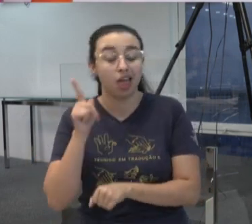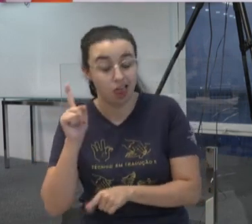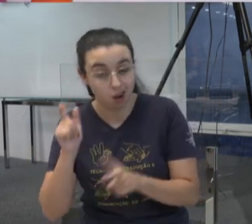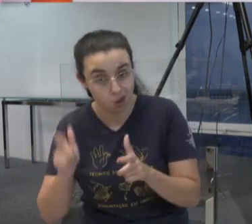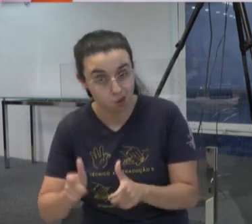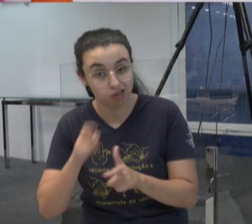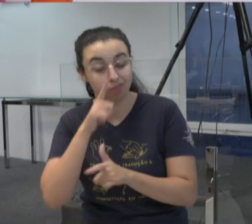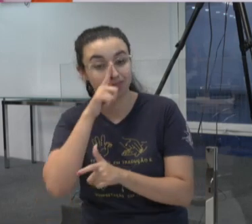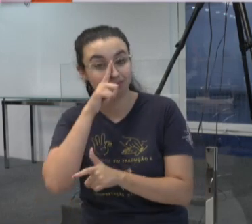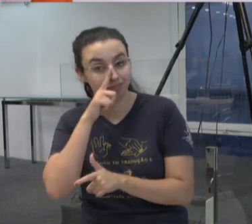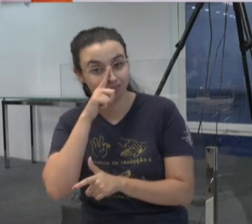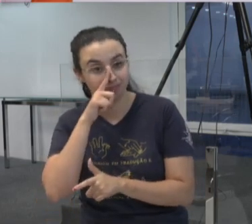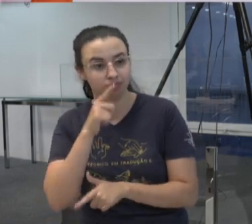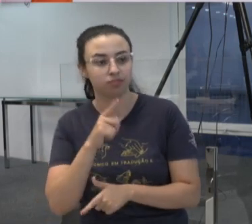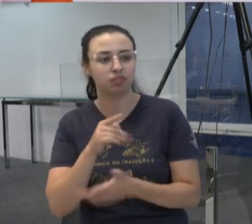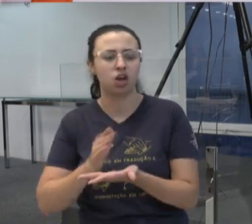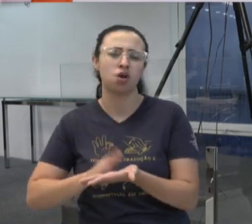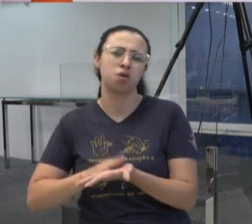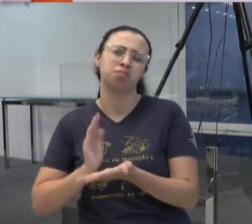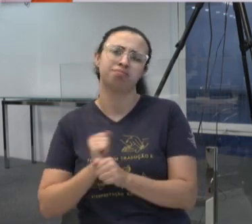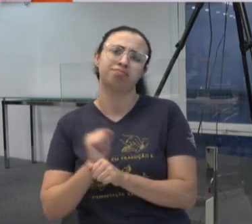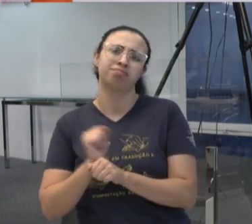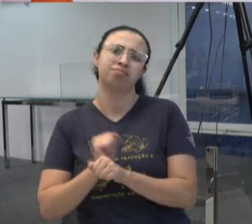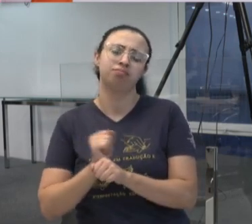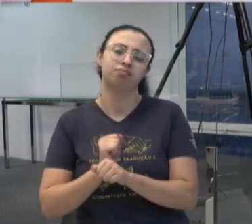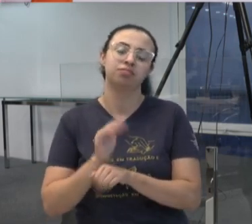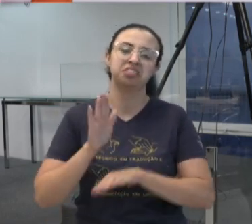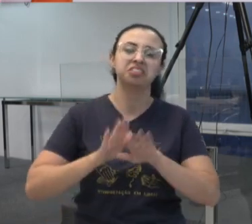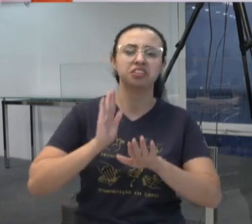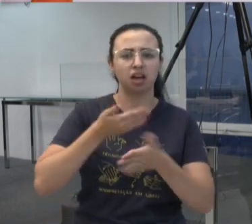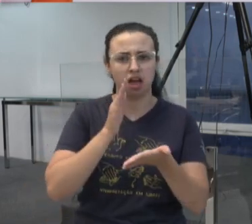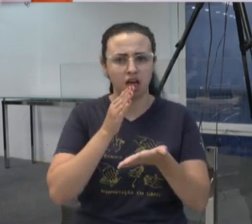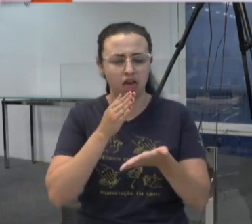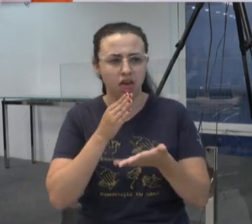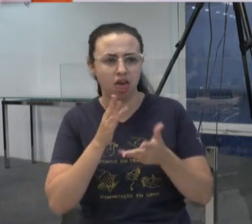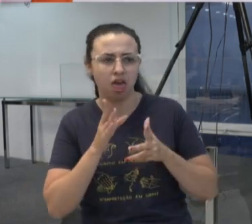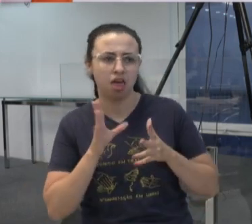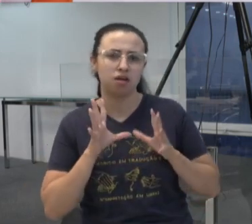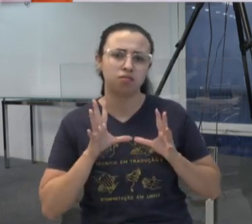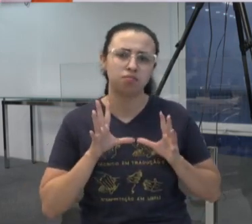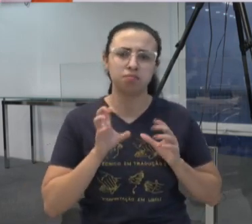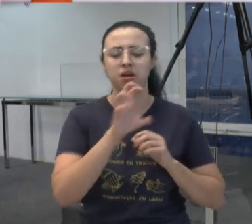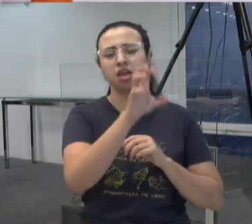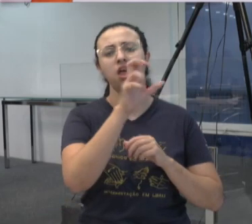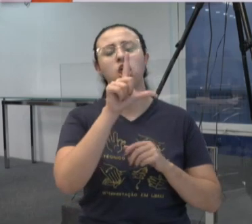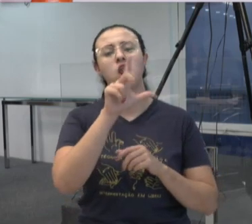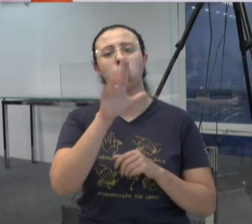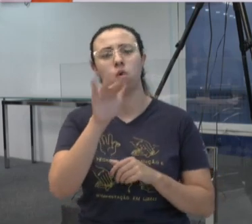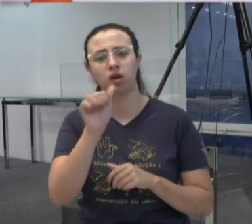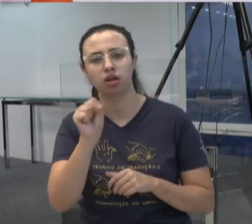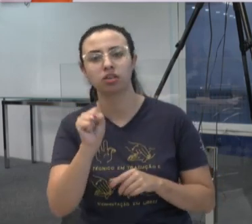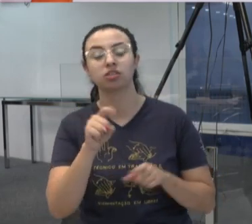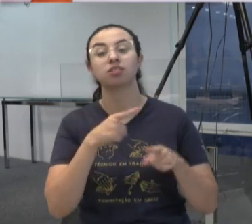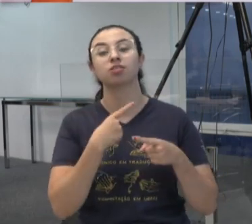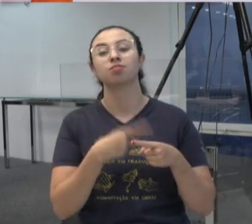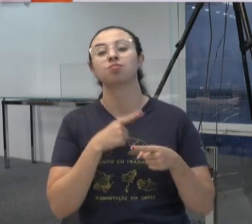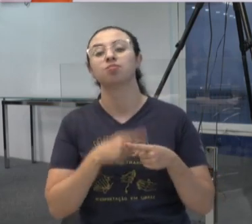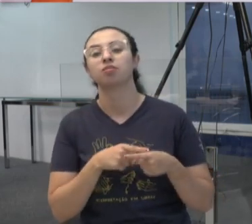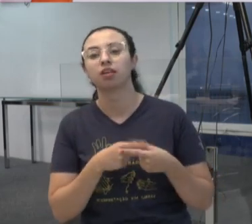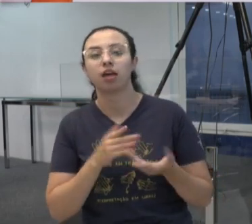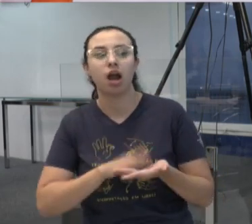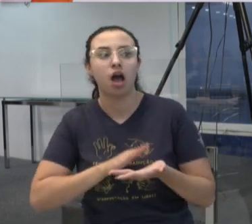Então, gente vem cobrando desde 2021, às vezes, eu até briguei com o Lucas aqui em plenário por causa disso, porque estava ficando para trás. Mas,